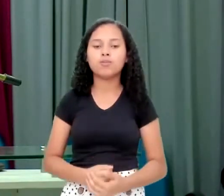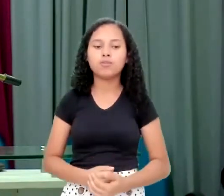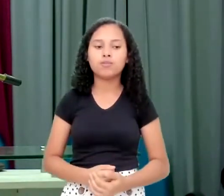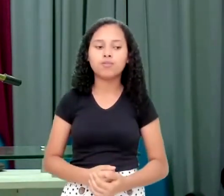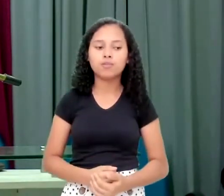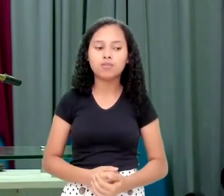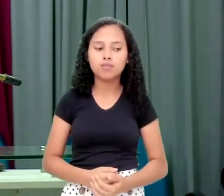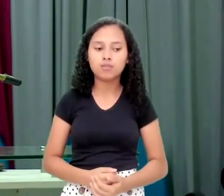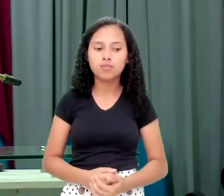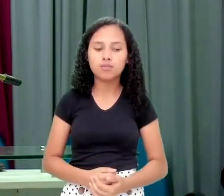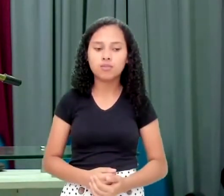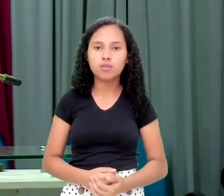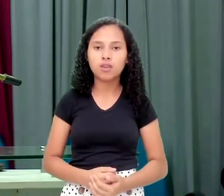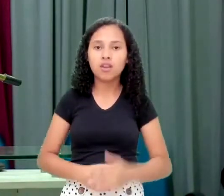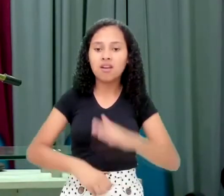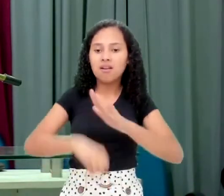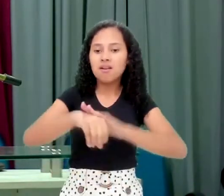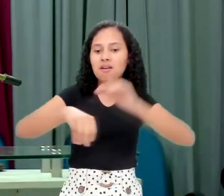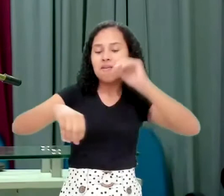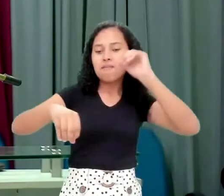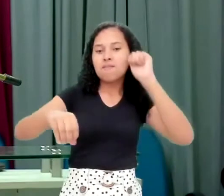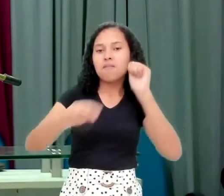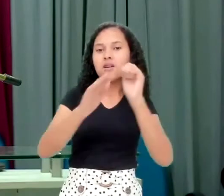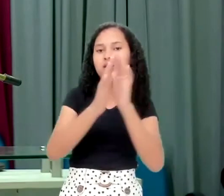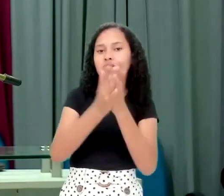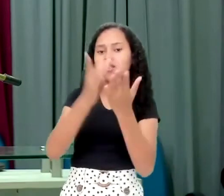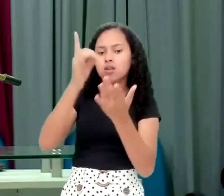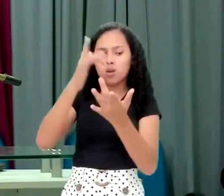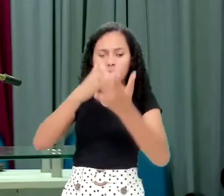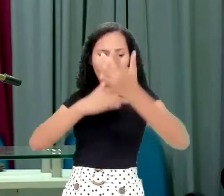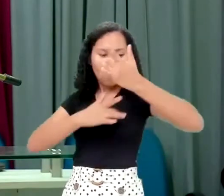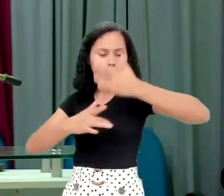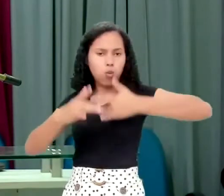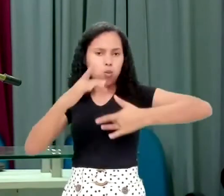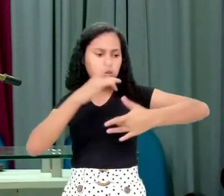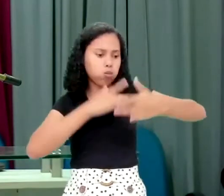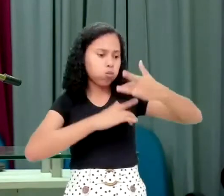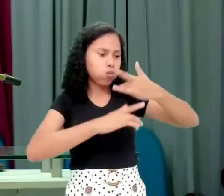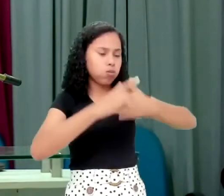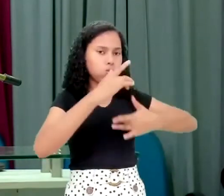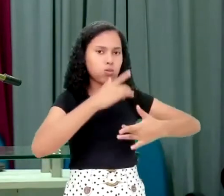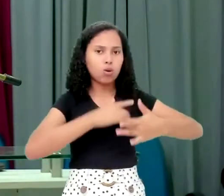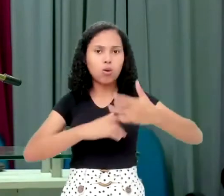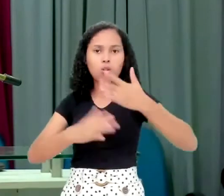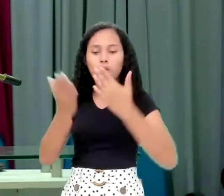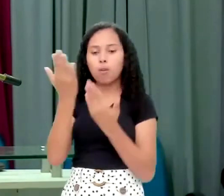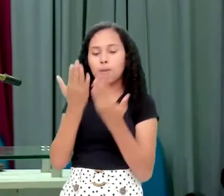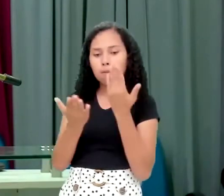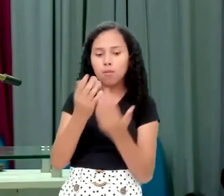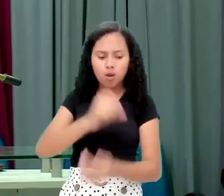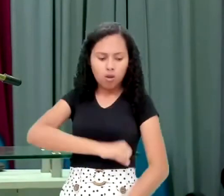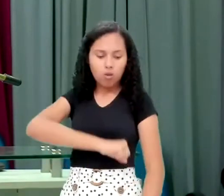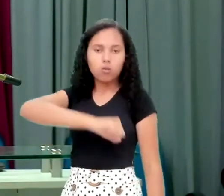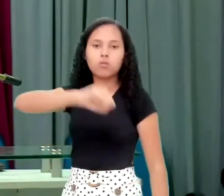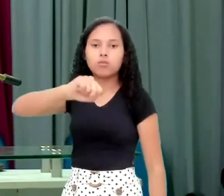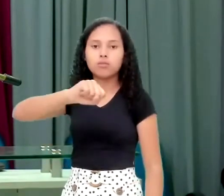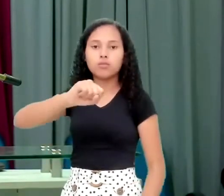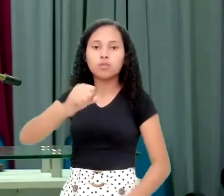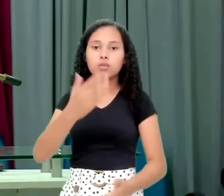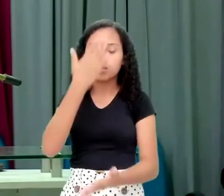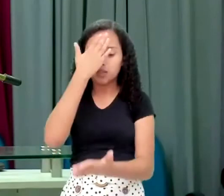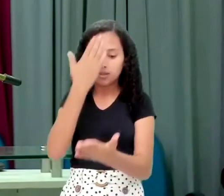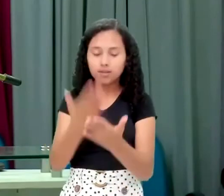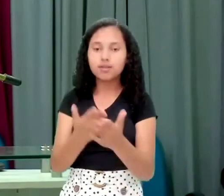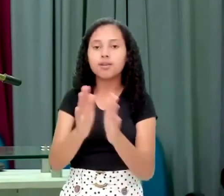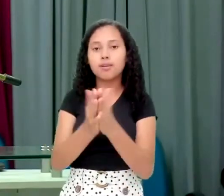diz, ela é mais penetrante do que uma espada afiada de 2 gumes. Aleluia, crer na palavra de Deus.